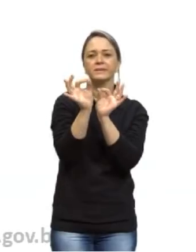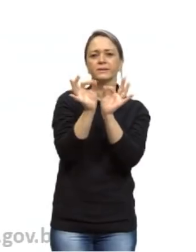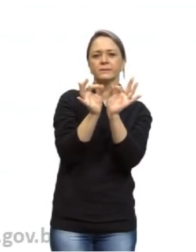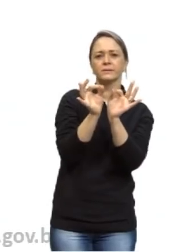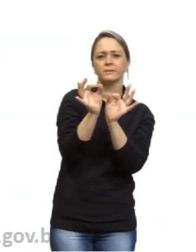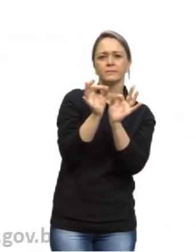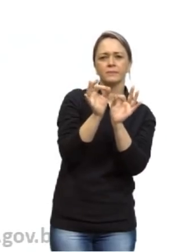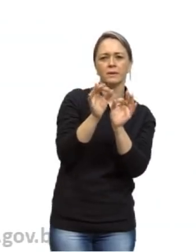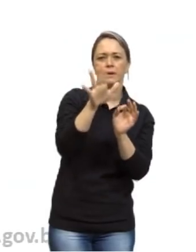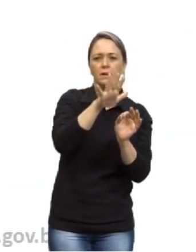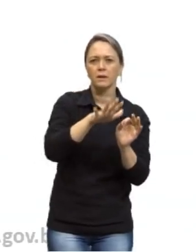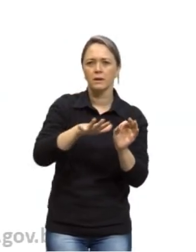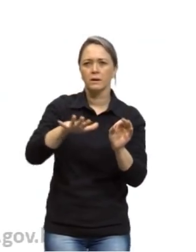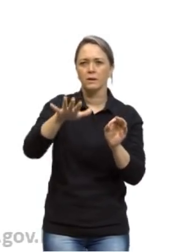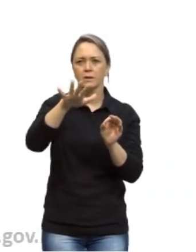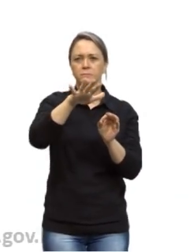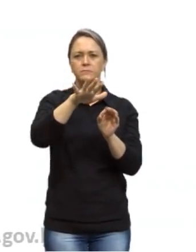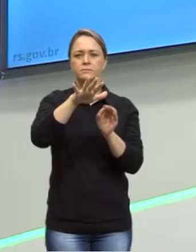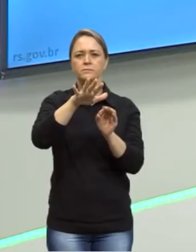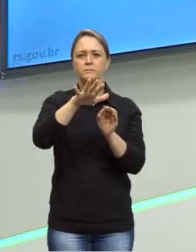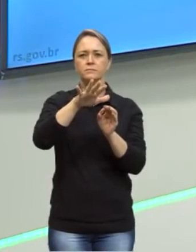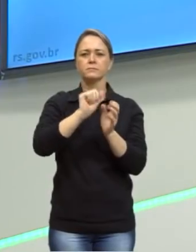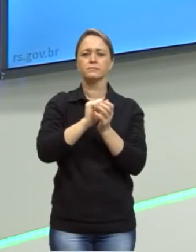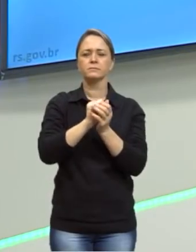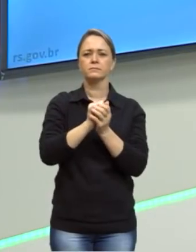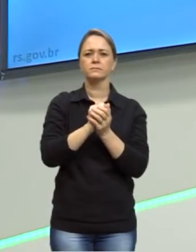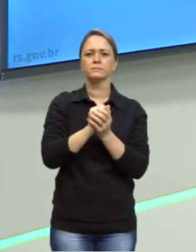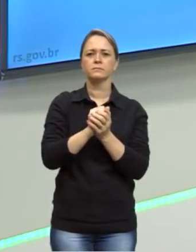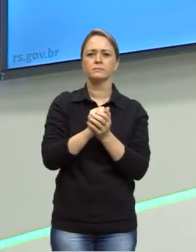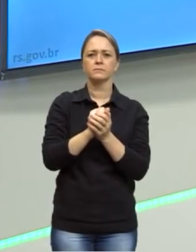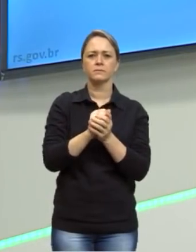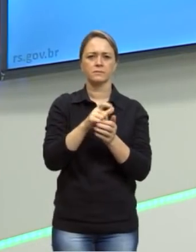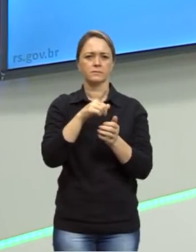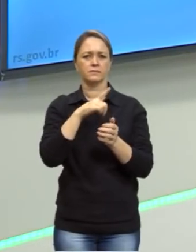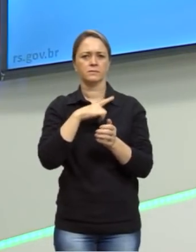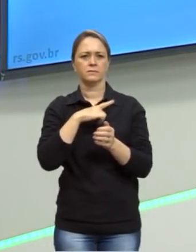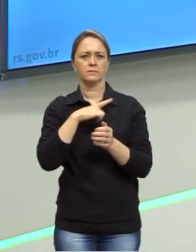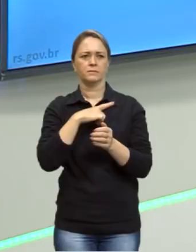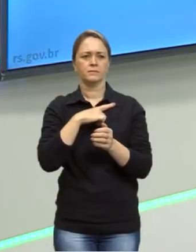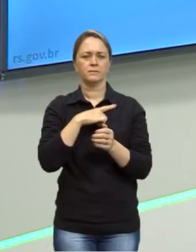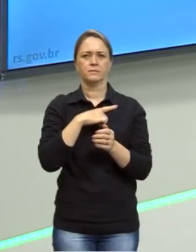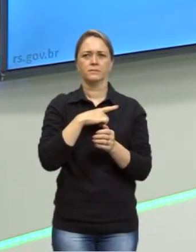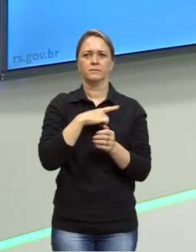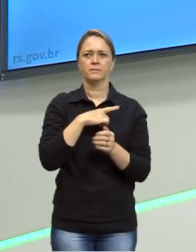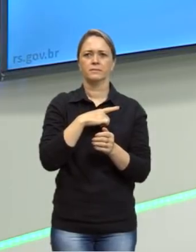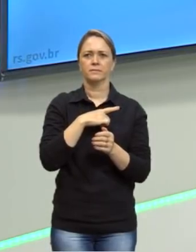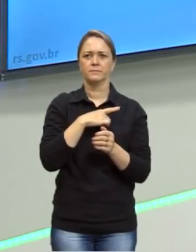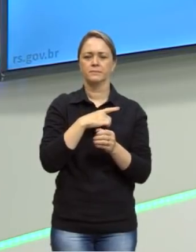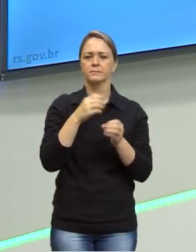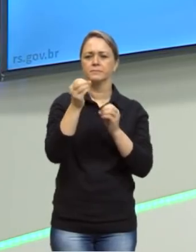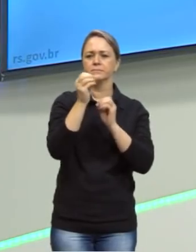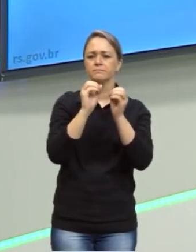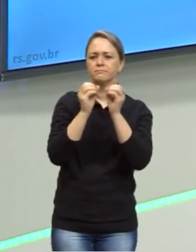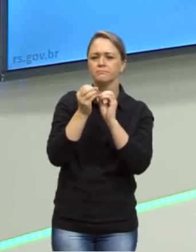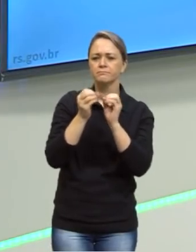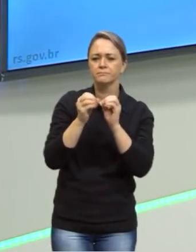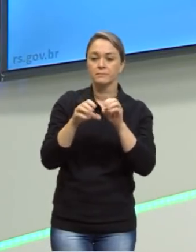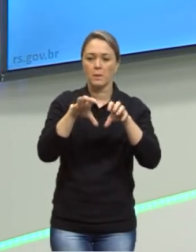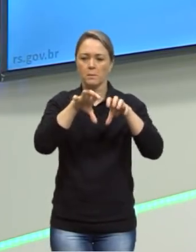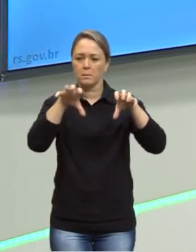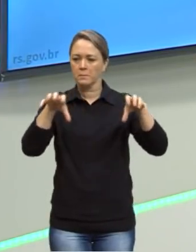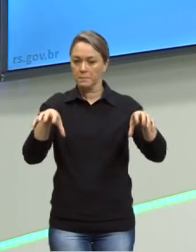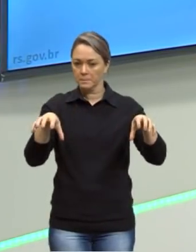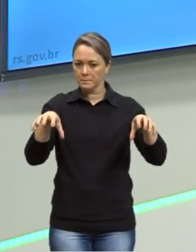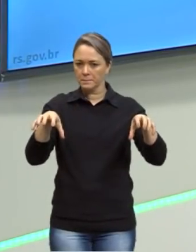organizar no espaço tá se elas vão ter por exemplo se eu tenho uma a polaris